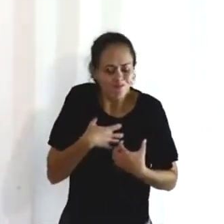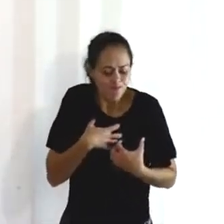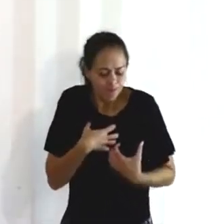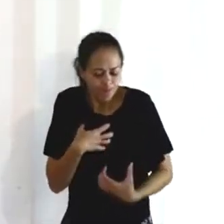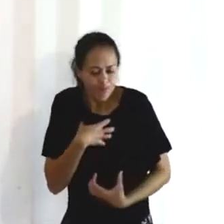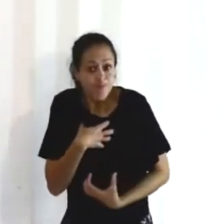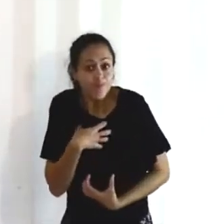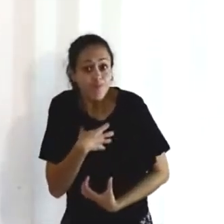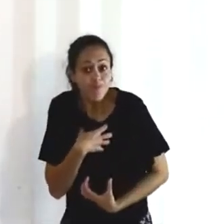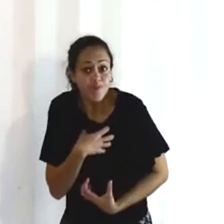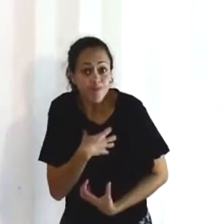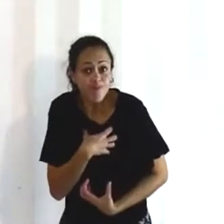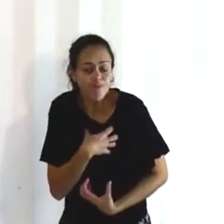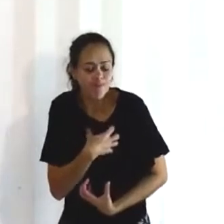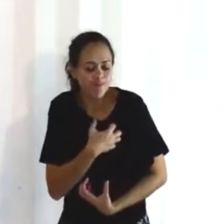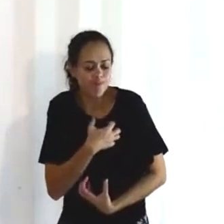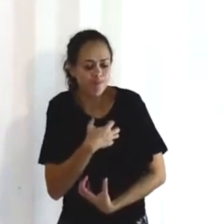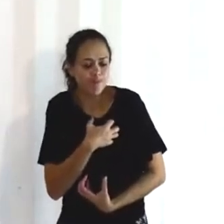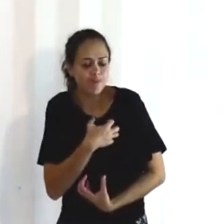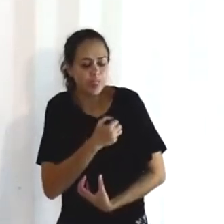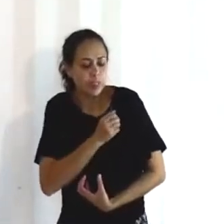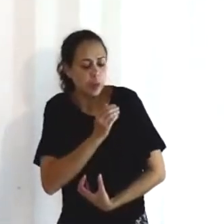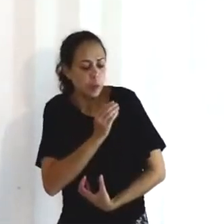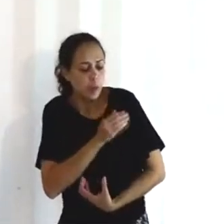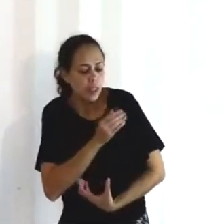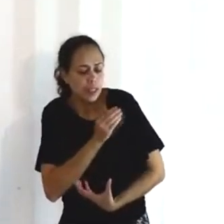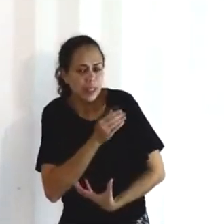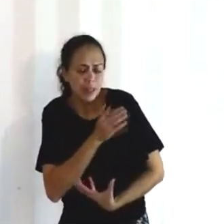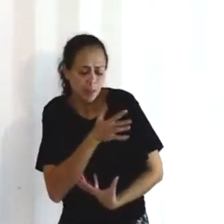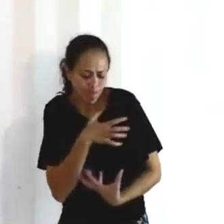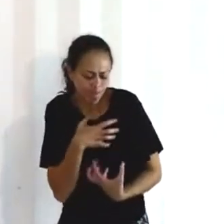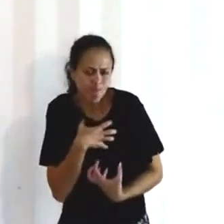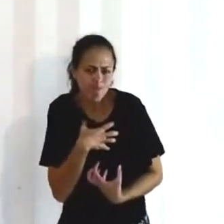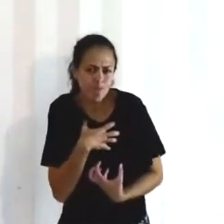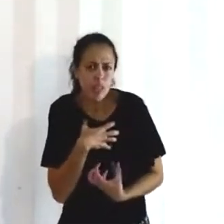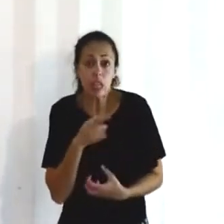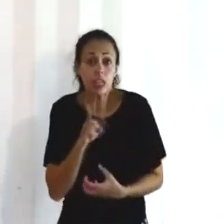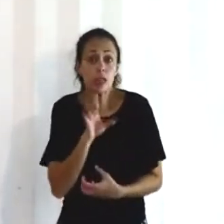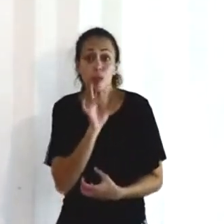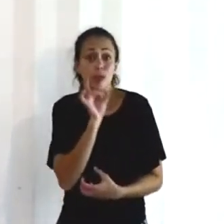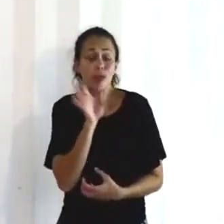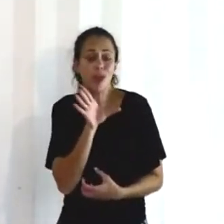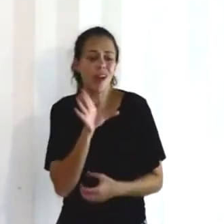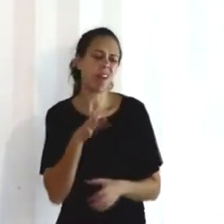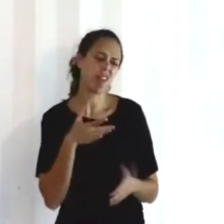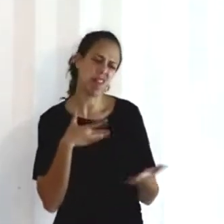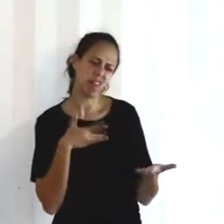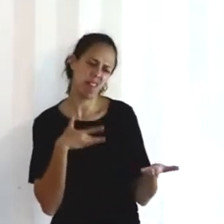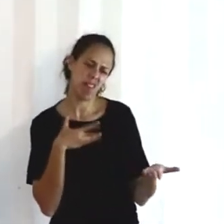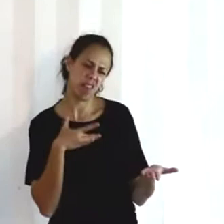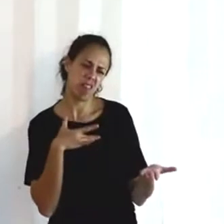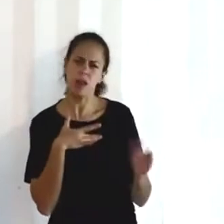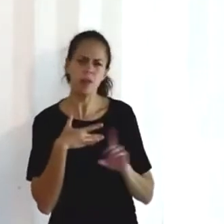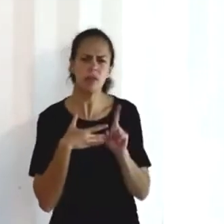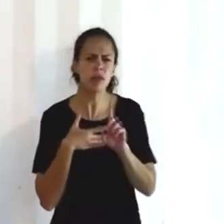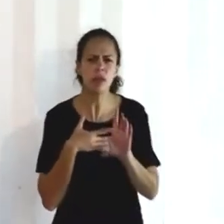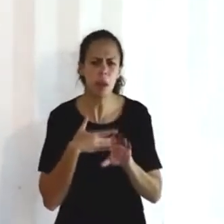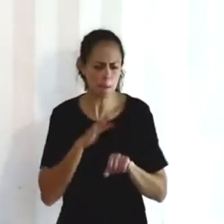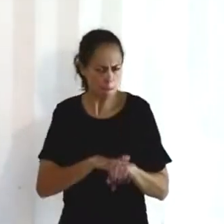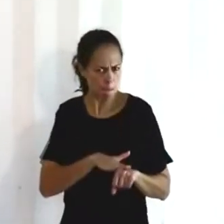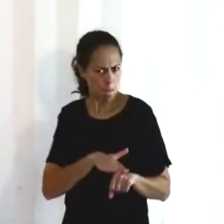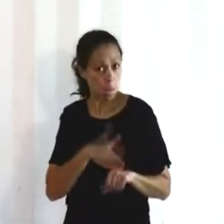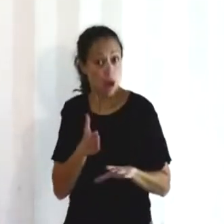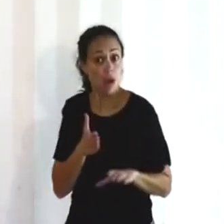para compaixão não é um sentimento bom somente, nem mesmo dó. É mais do que isso. A